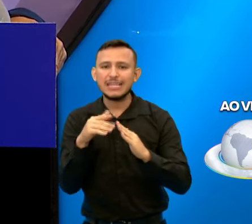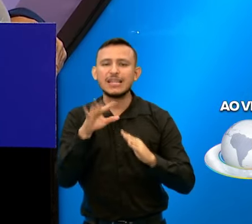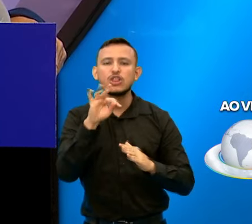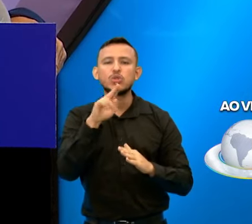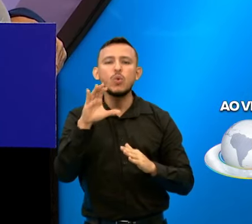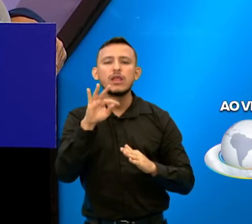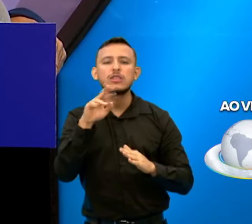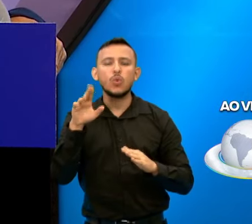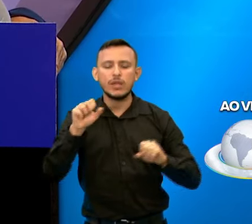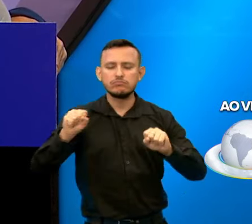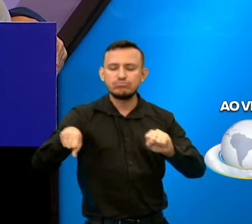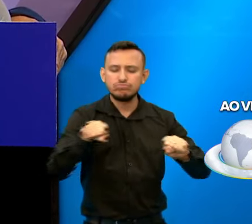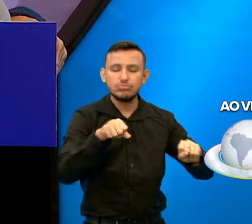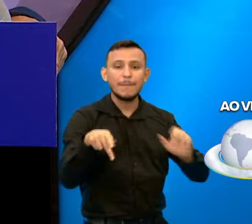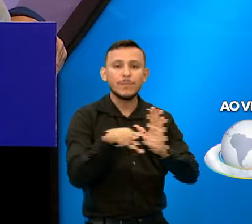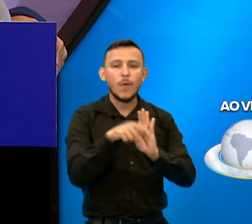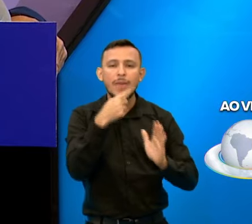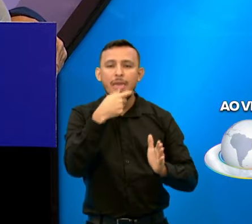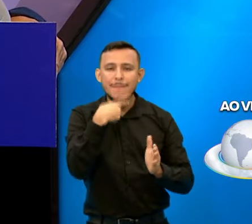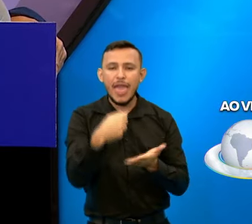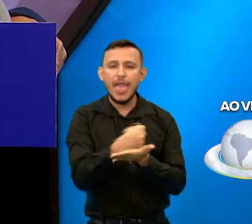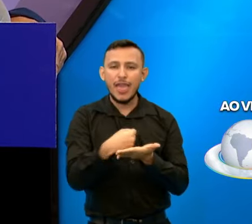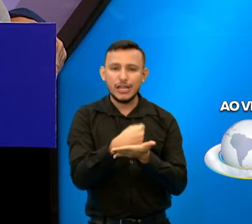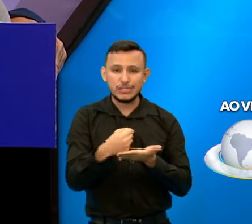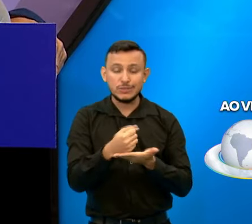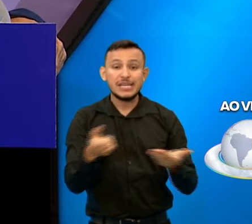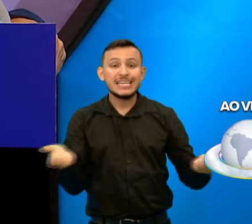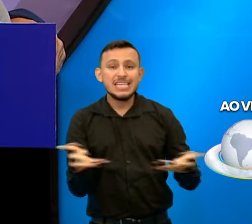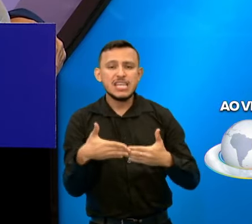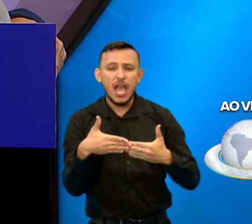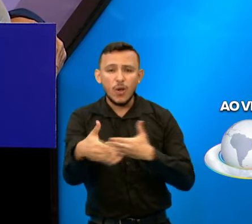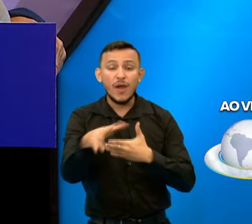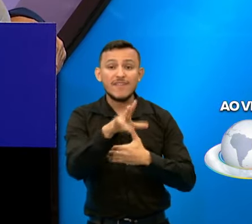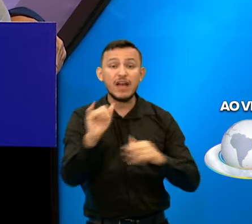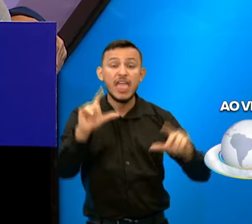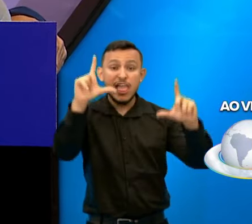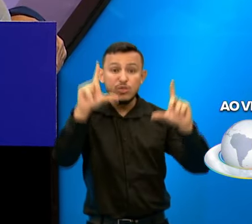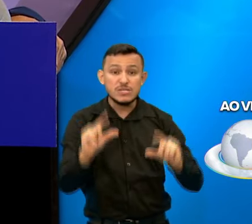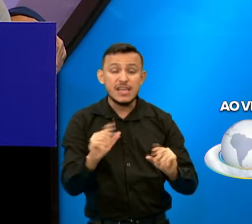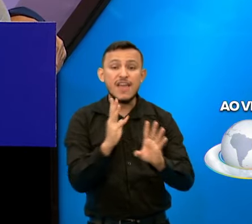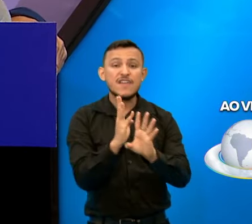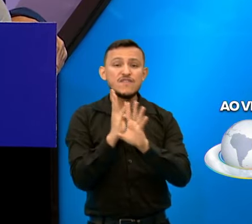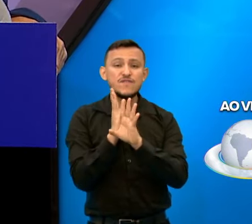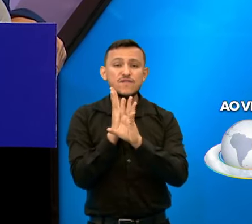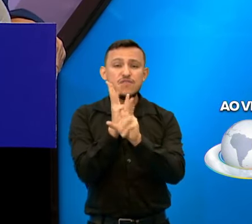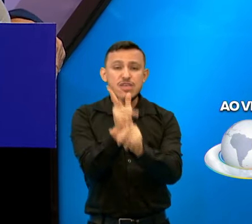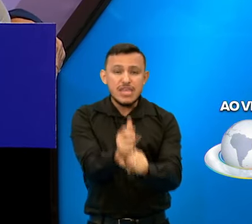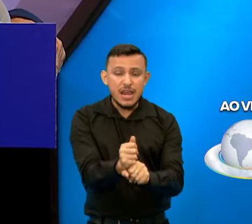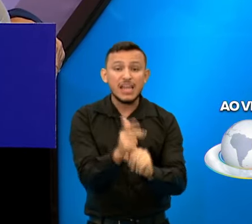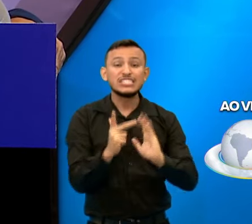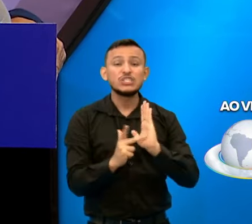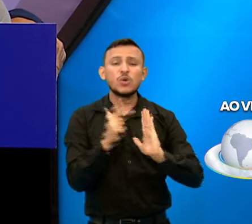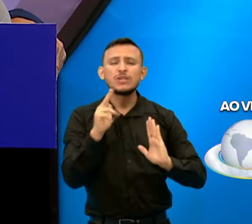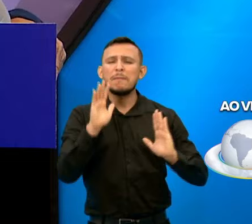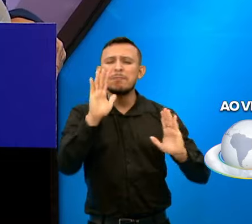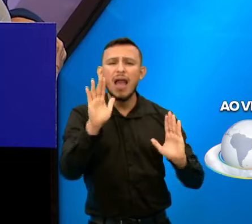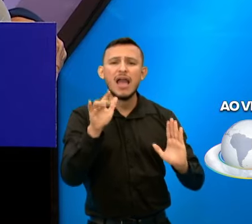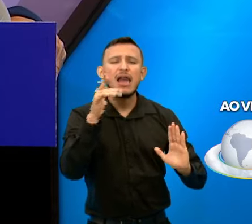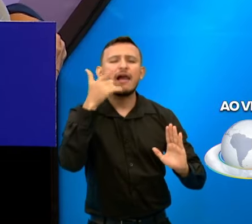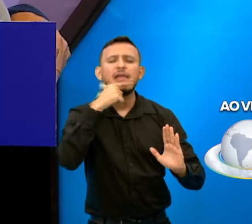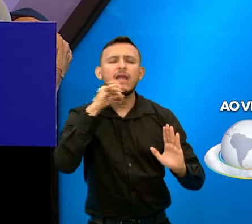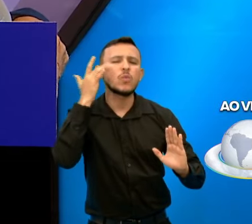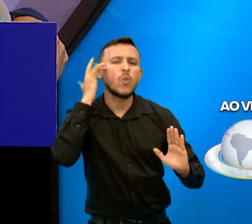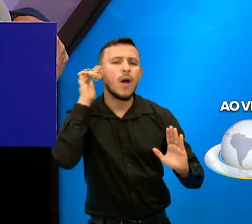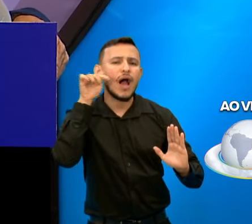tuk-tuk dos remédios. E agora nós vamos reduzir as filas de cirurgia. Agora me diga uma coisa, quem é que você